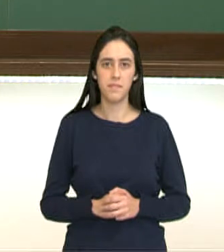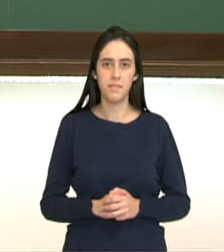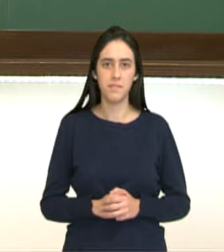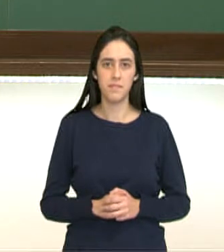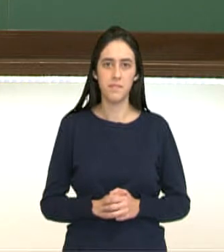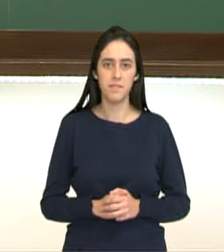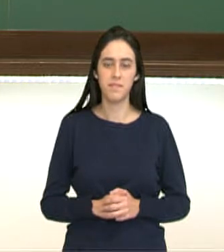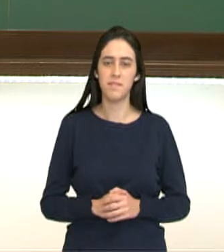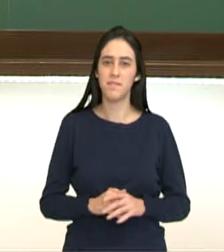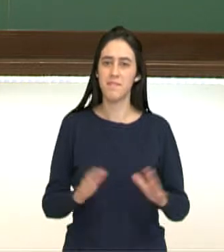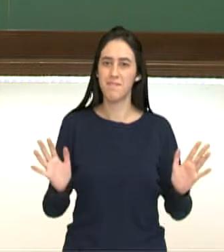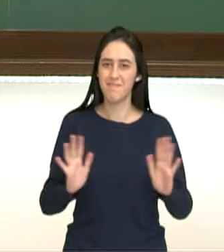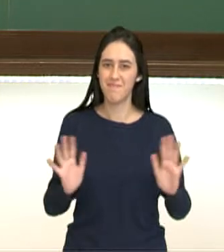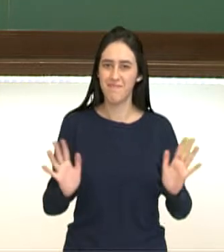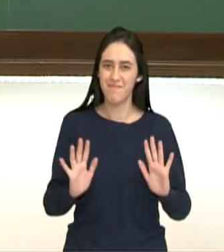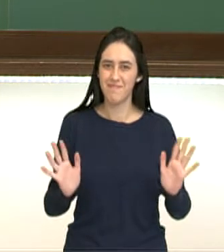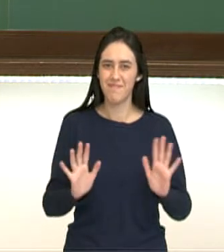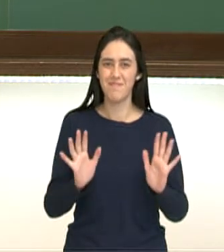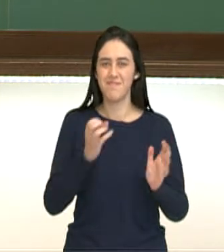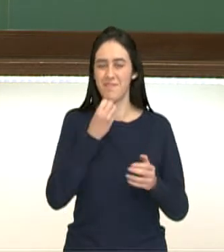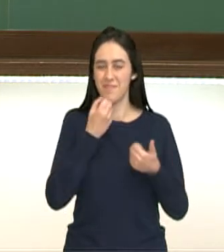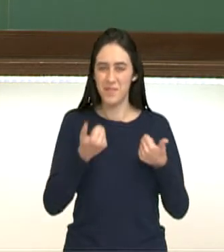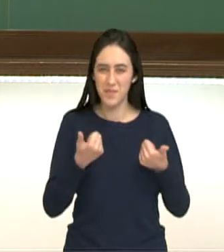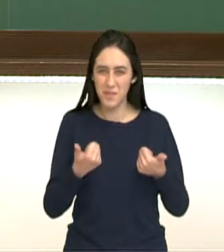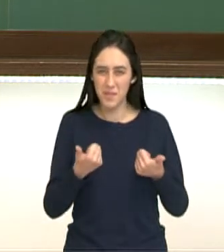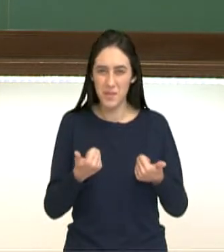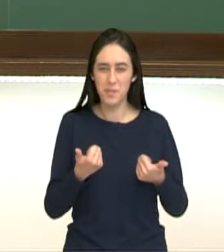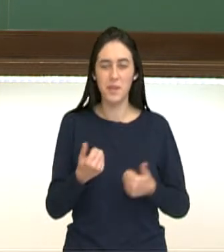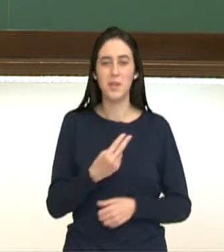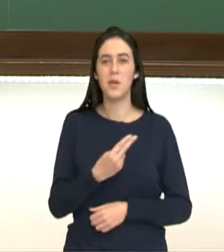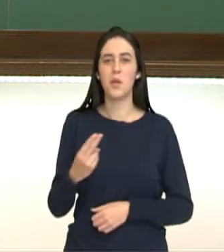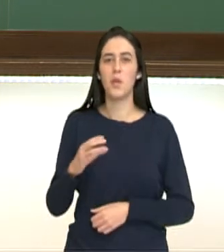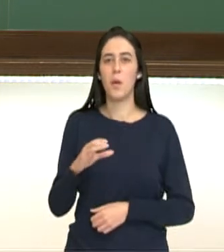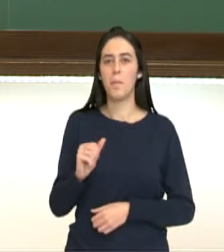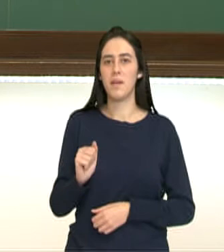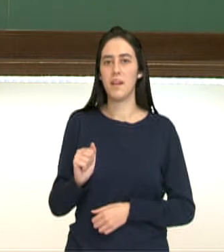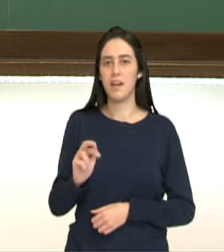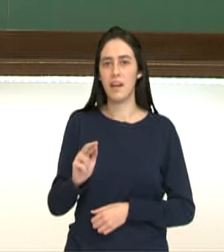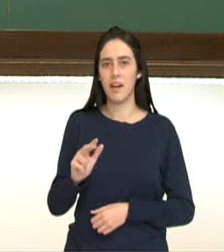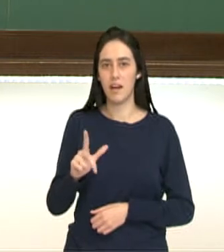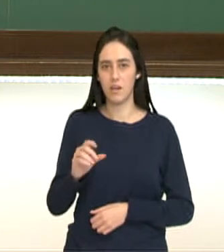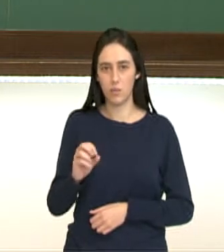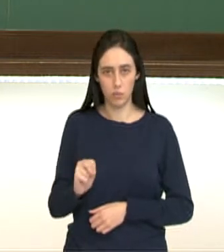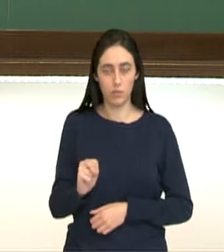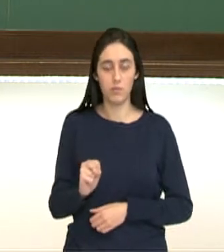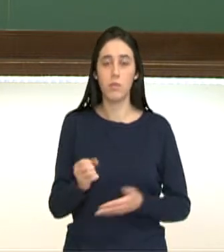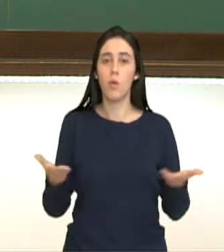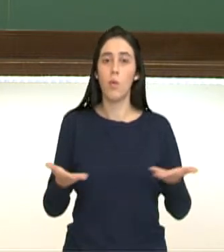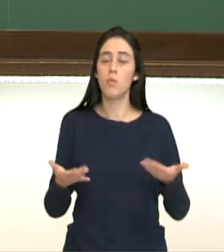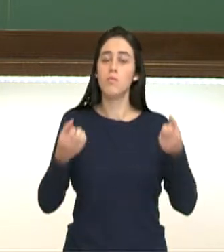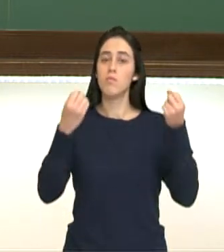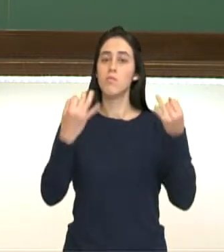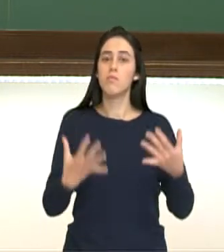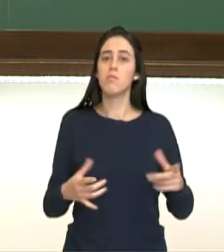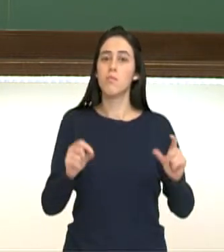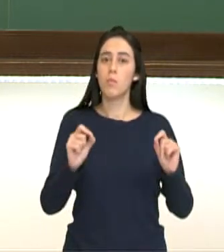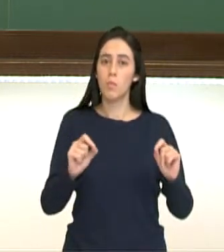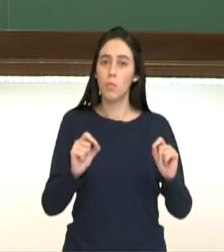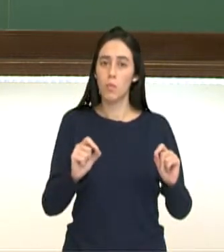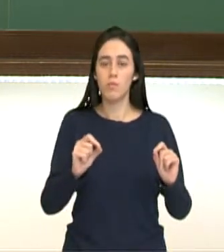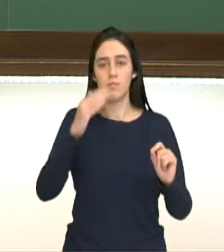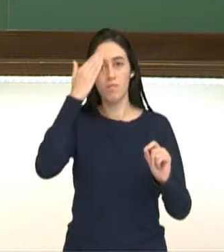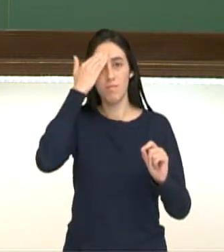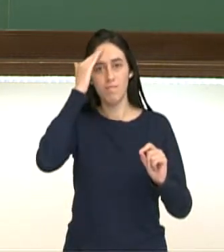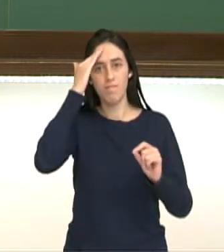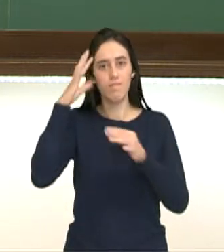Hi there! Tudo bem com vocês, pessoal? Professor Carlos aqui. Então, gente, hoje a gente vai falar nessa aula sobre compreensão